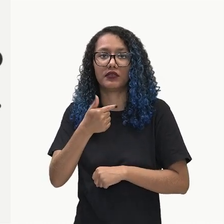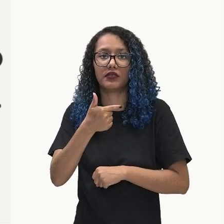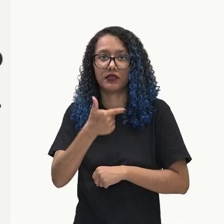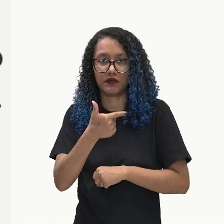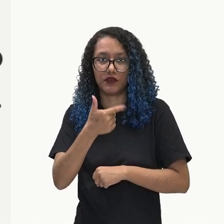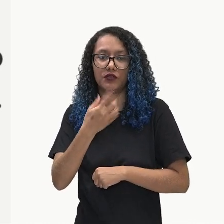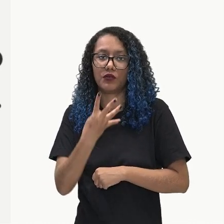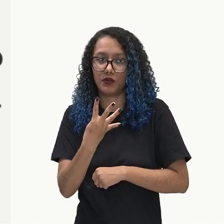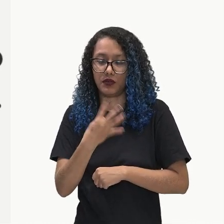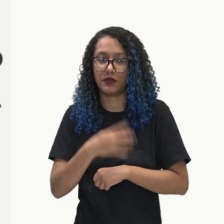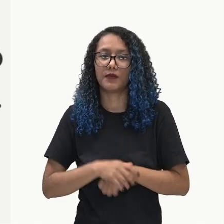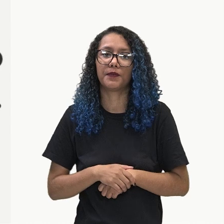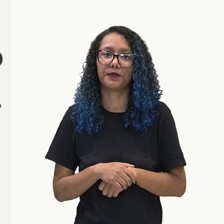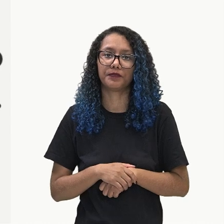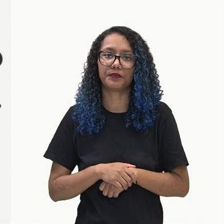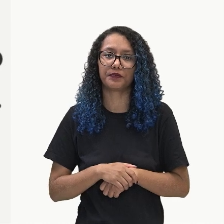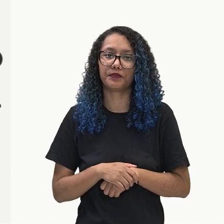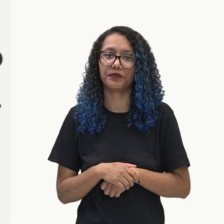1724.